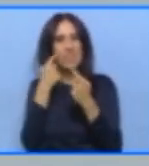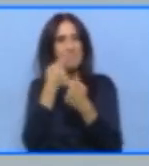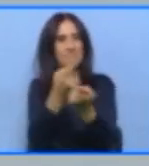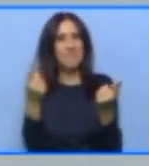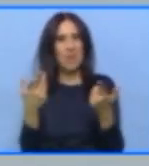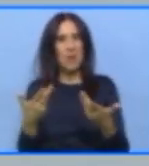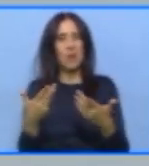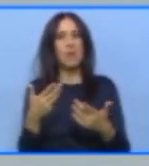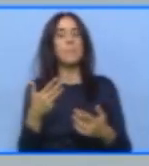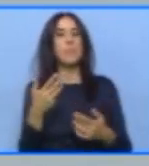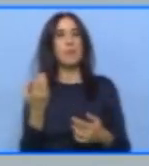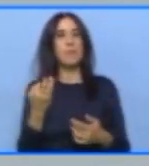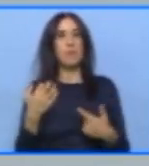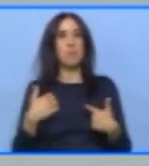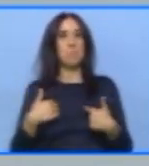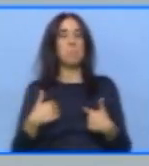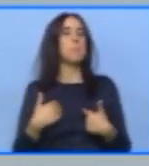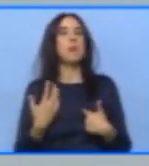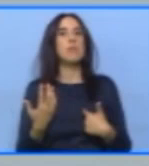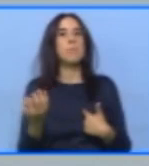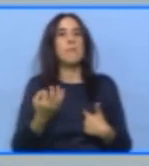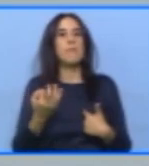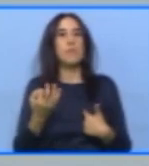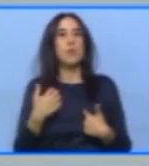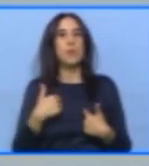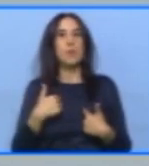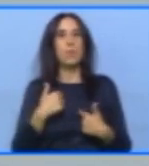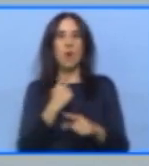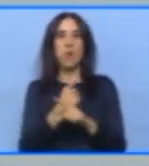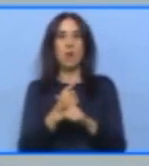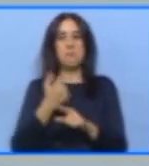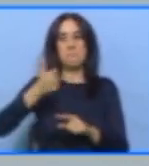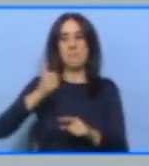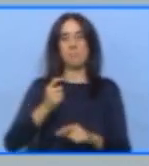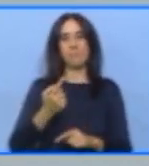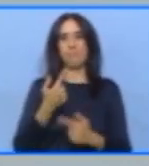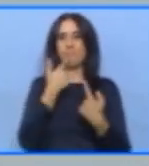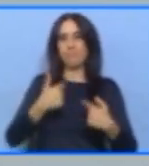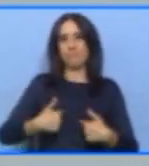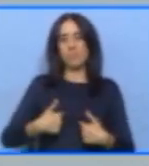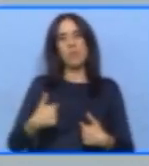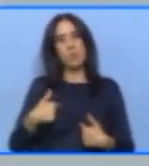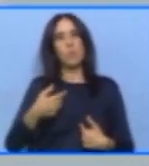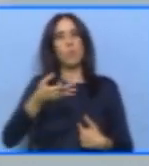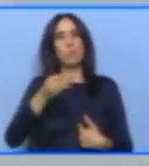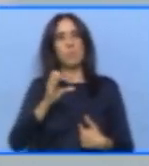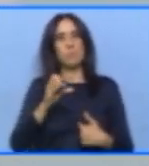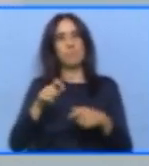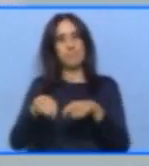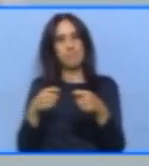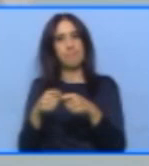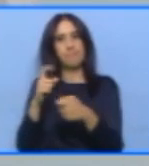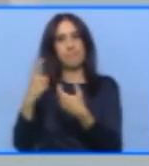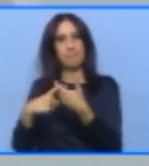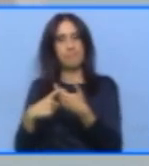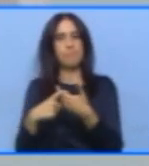divulgada. Eu também não fugi a esse crivo de ser catalogado de comunista. E de